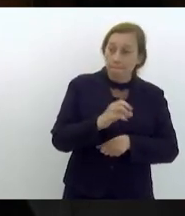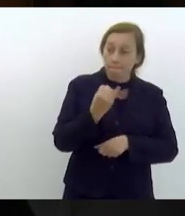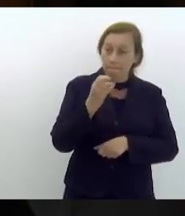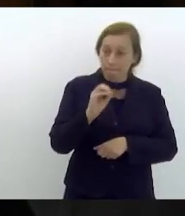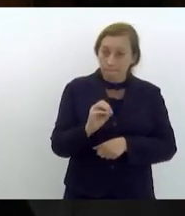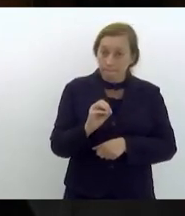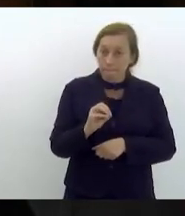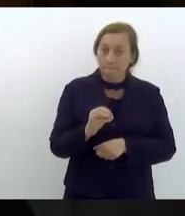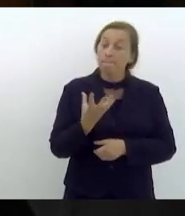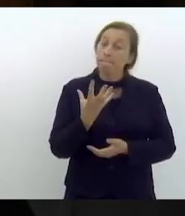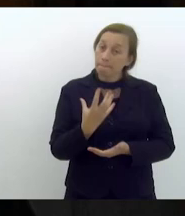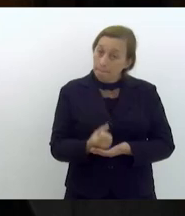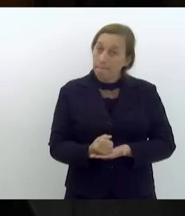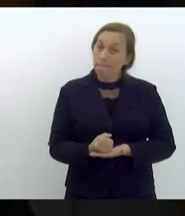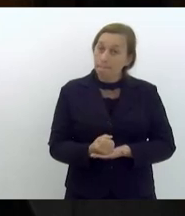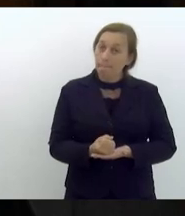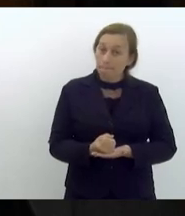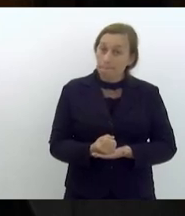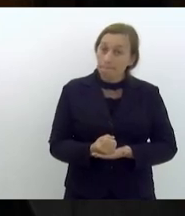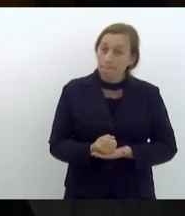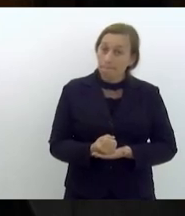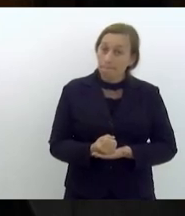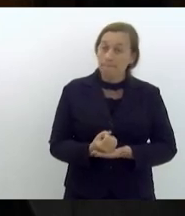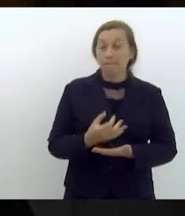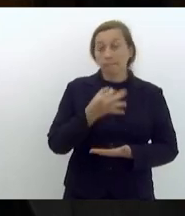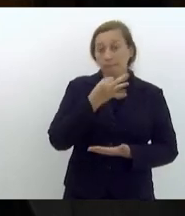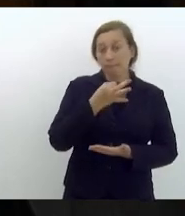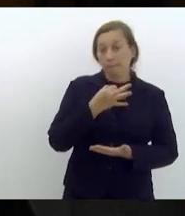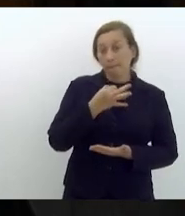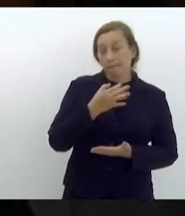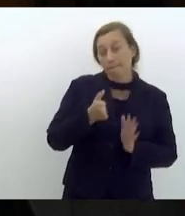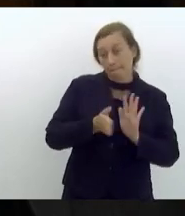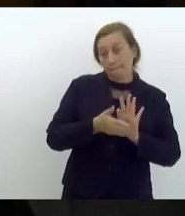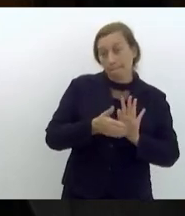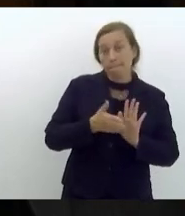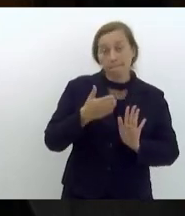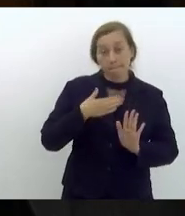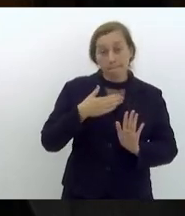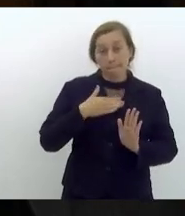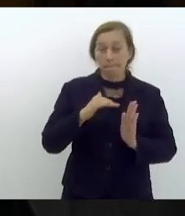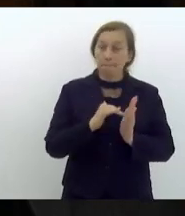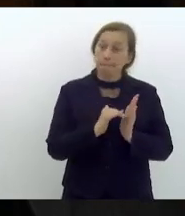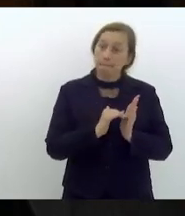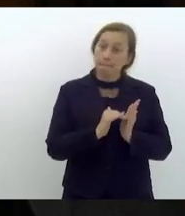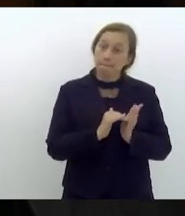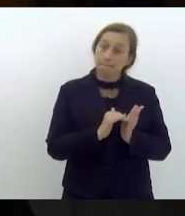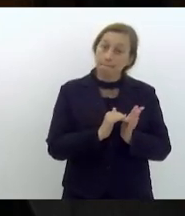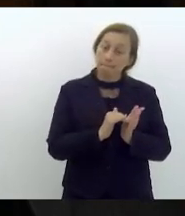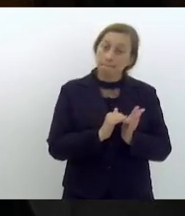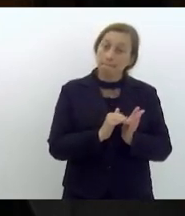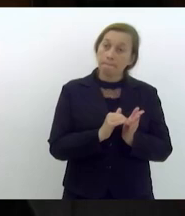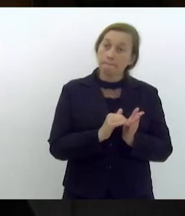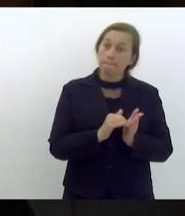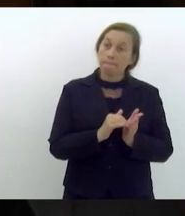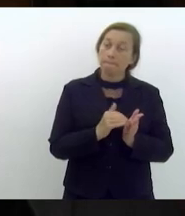aceitou até a minha proposta de derrubada de core